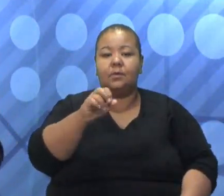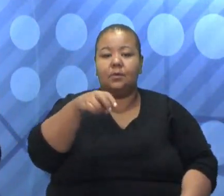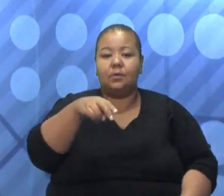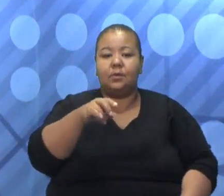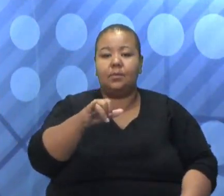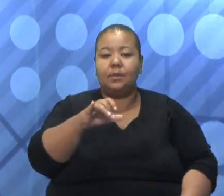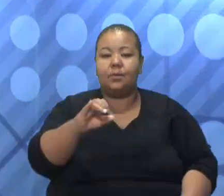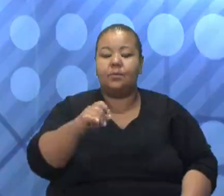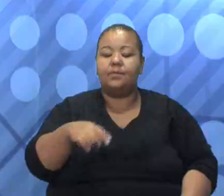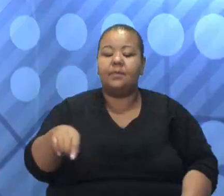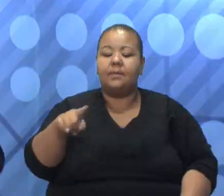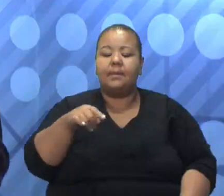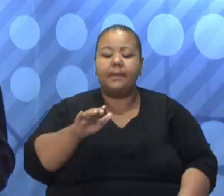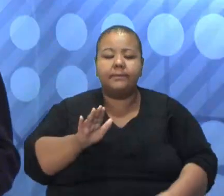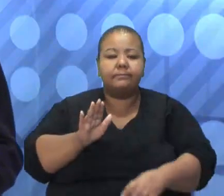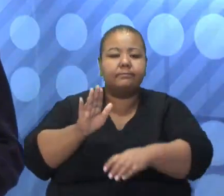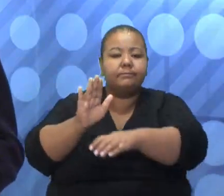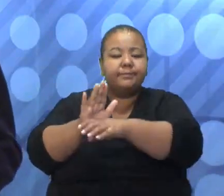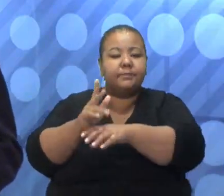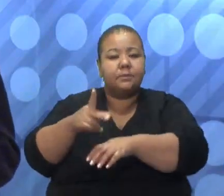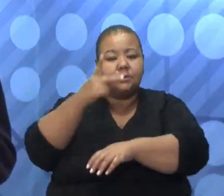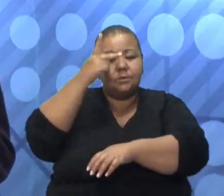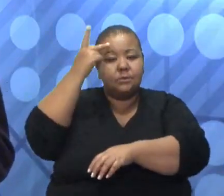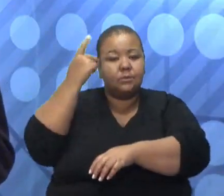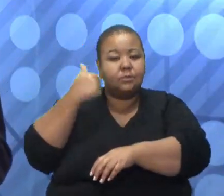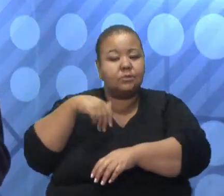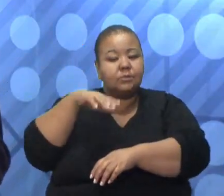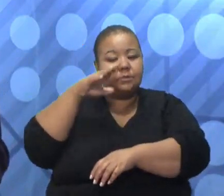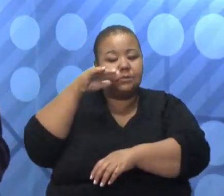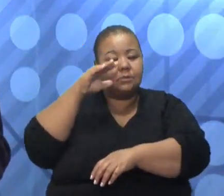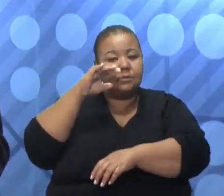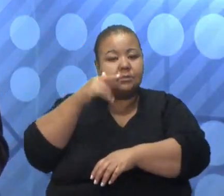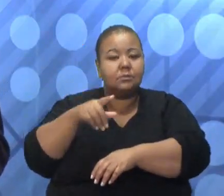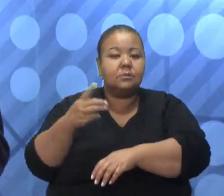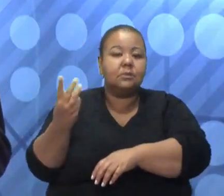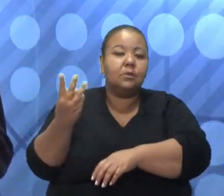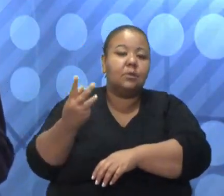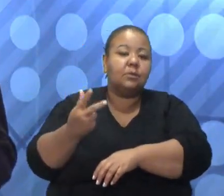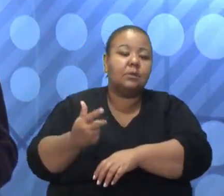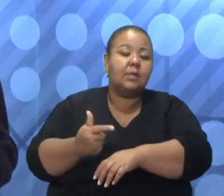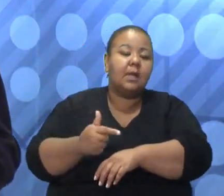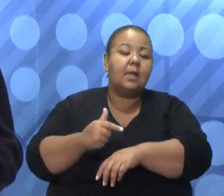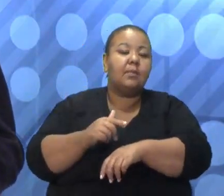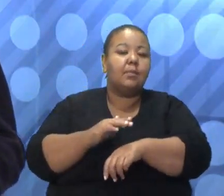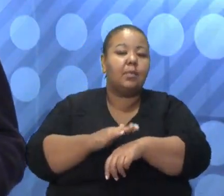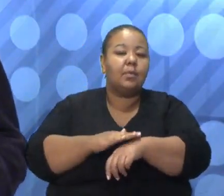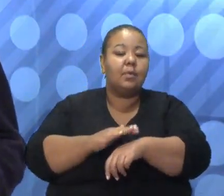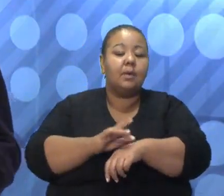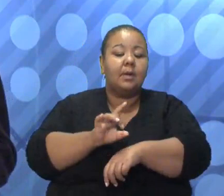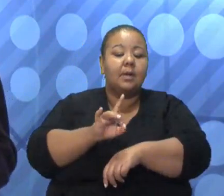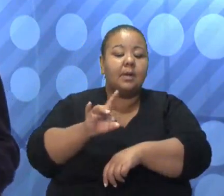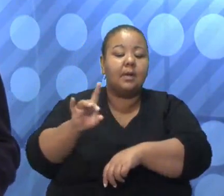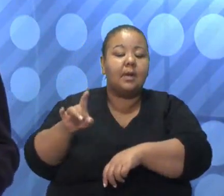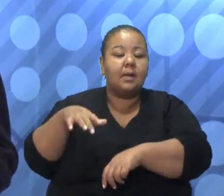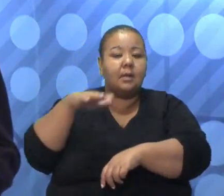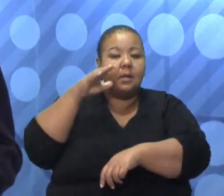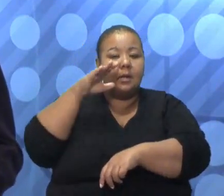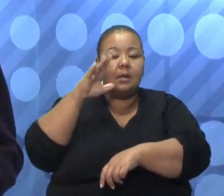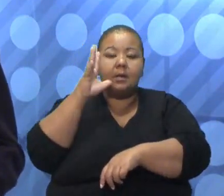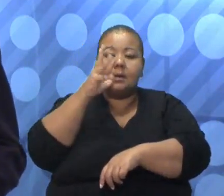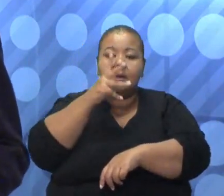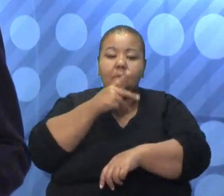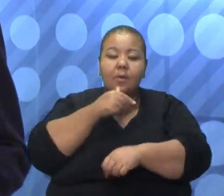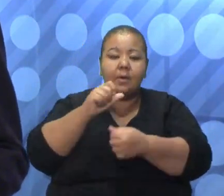do meu trabalhador. E quanto tempo cada operador leva para fazer determinado produto. Então a gente já está ali com toda a parte de planejamento